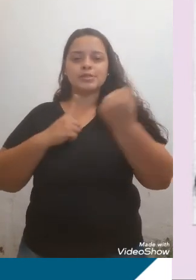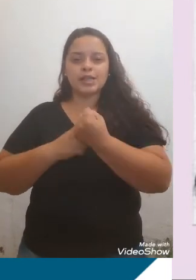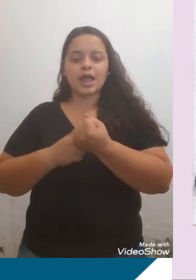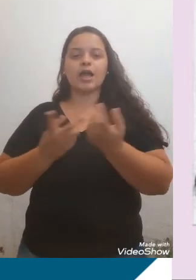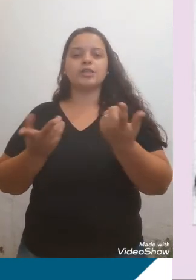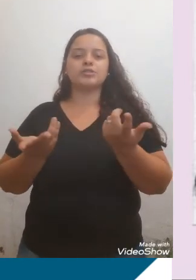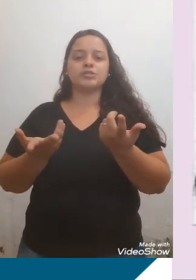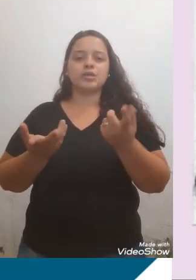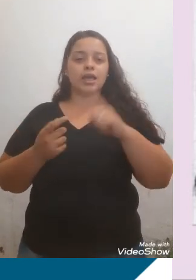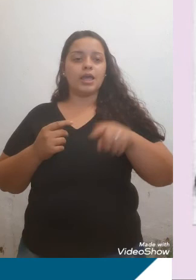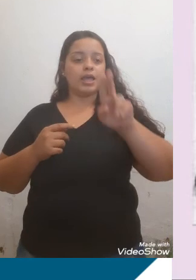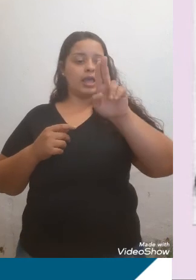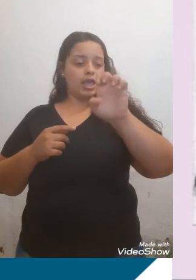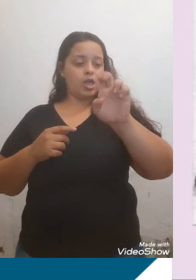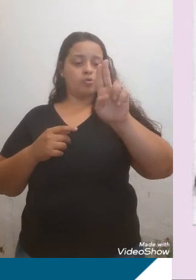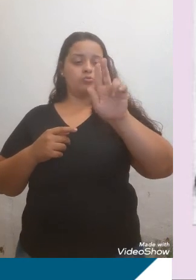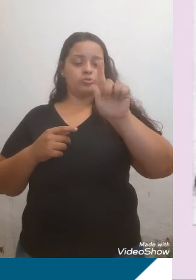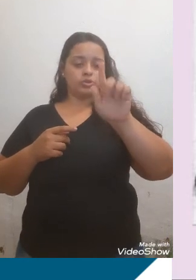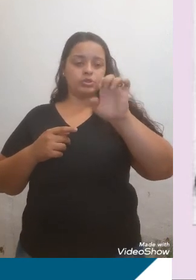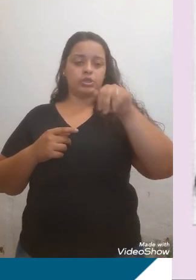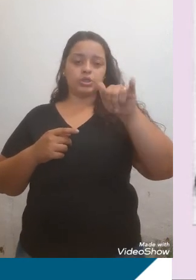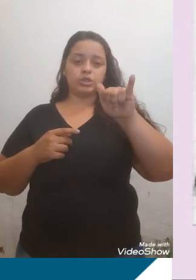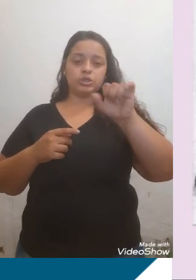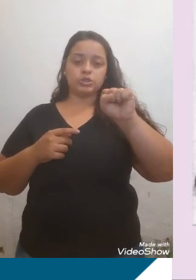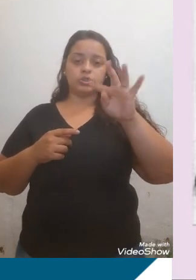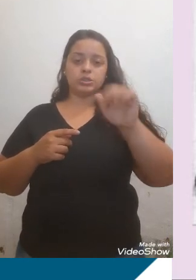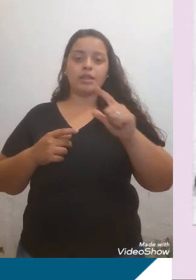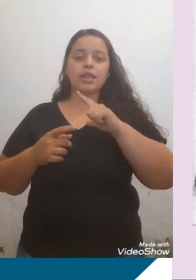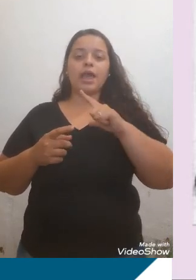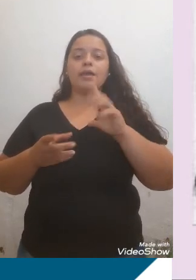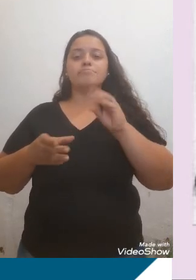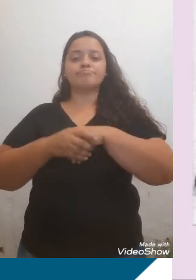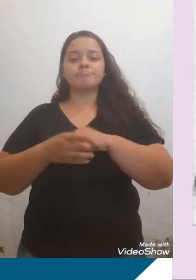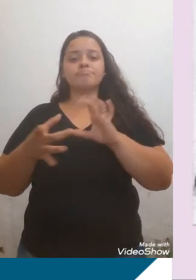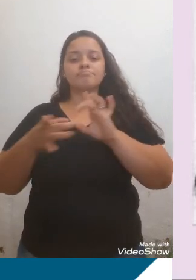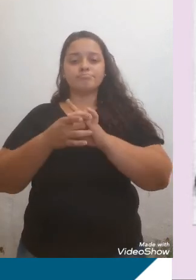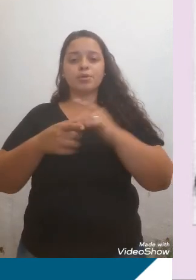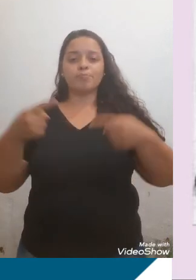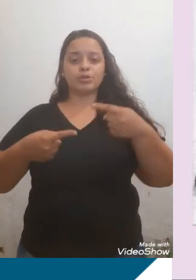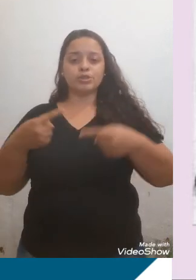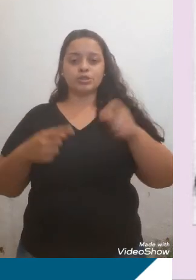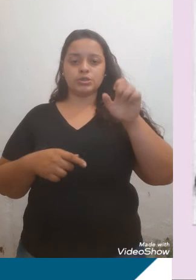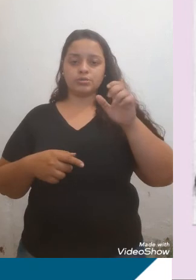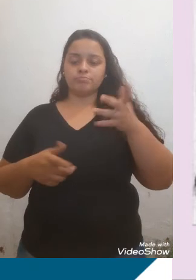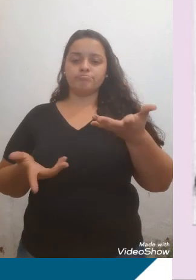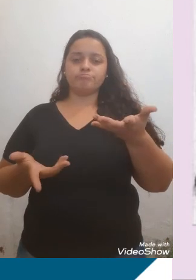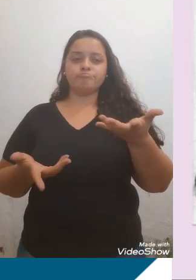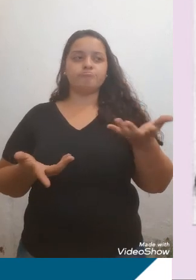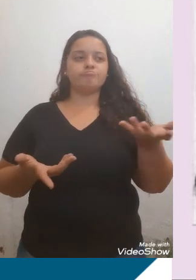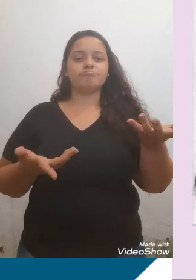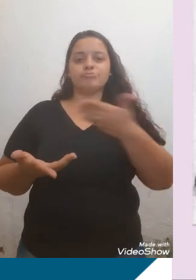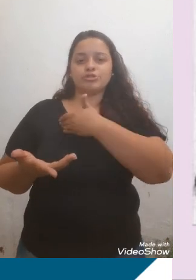teoria eugenista, ela se entrelaçava com políticas de Estado, como,